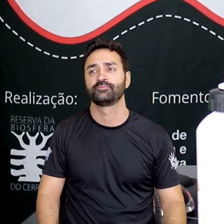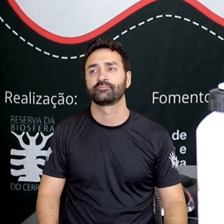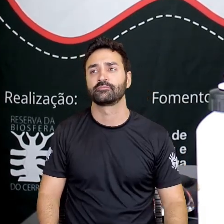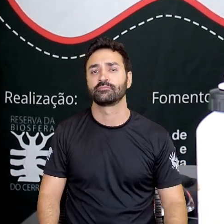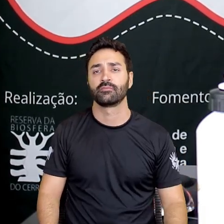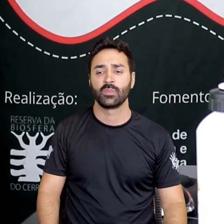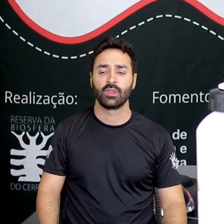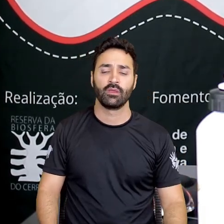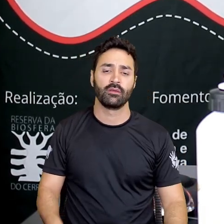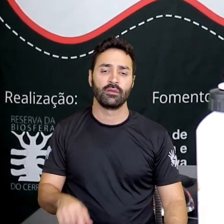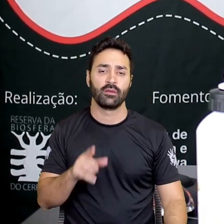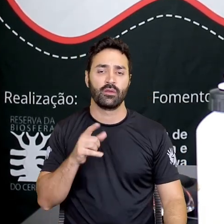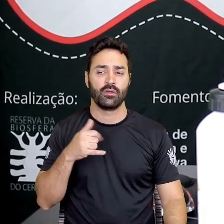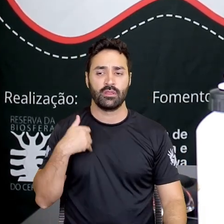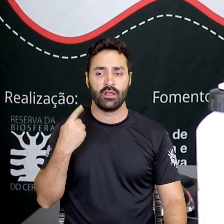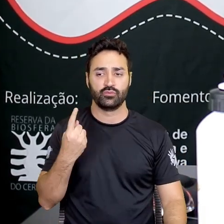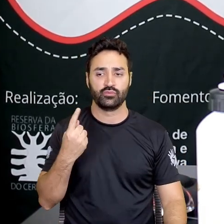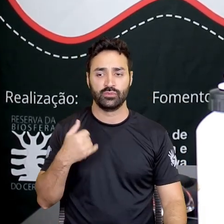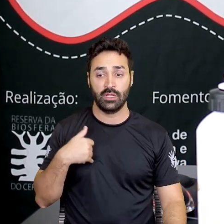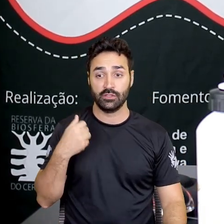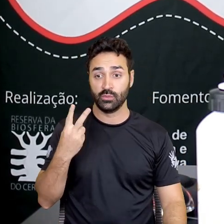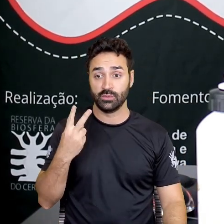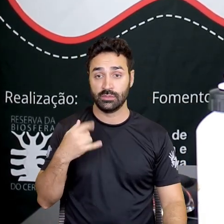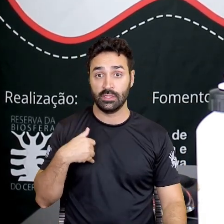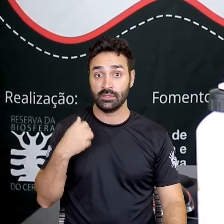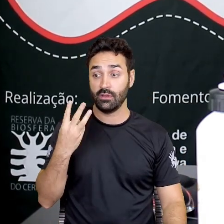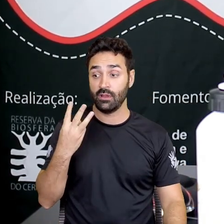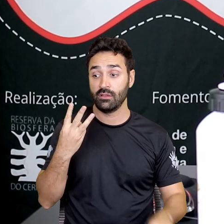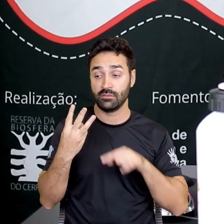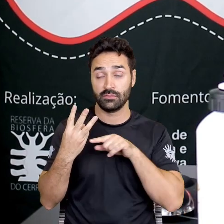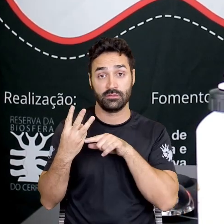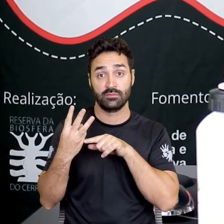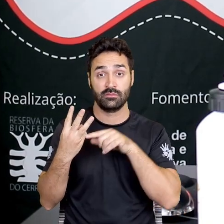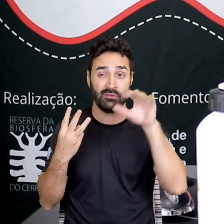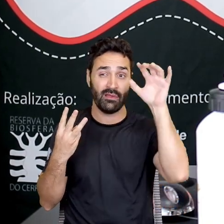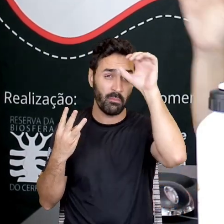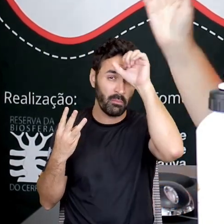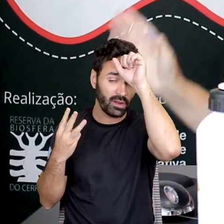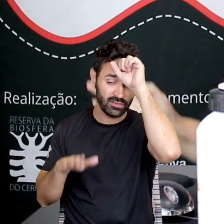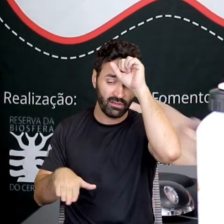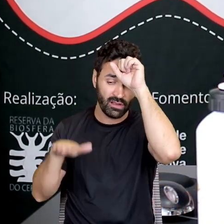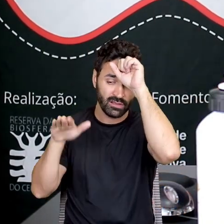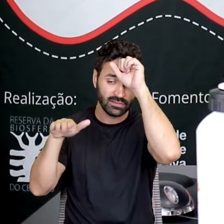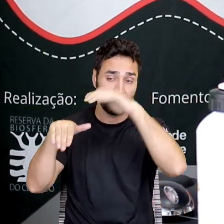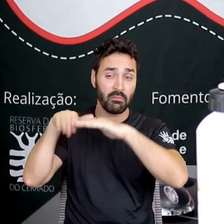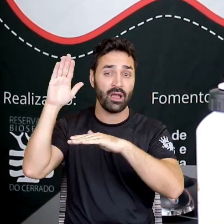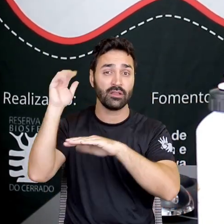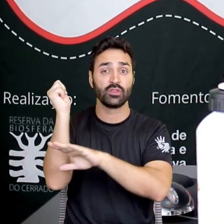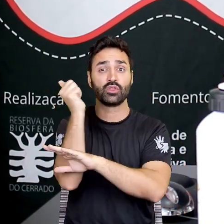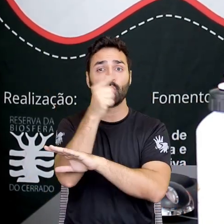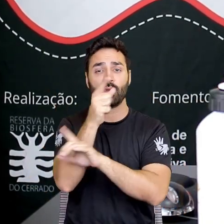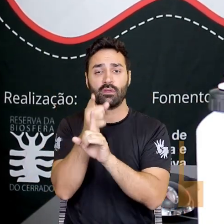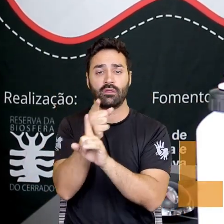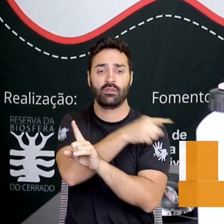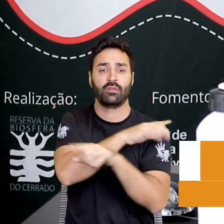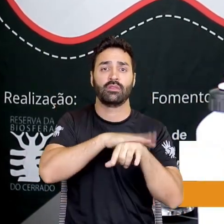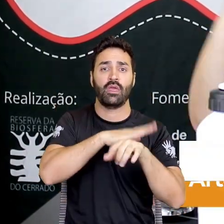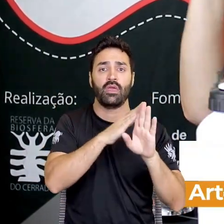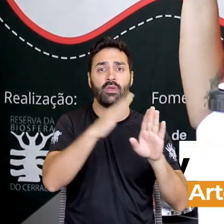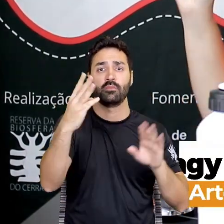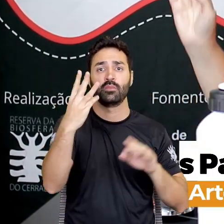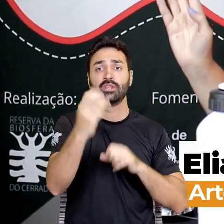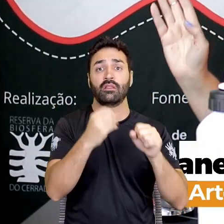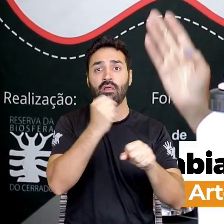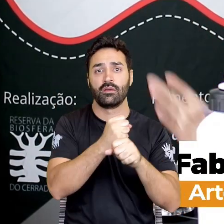anos de vida, a criança aprende mais do que ela aprenderia em 30 anos. Nos 30